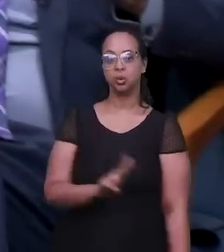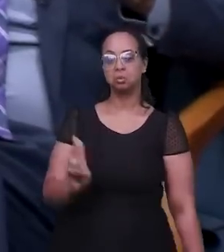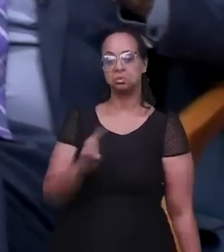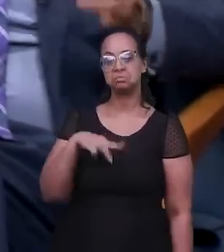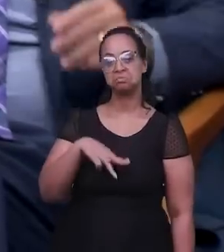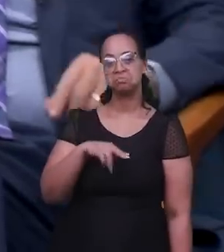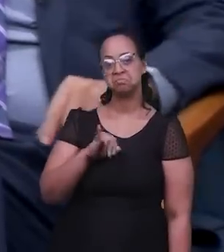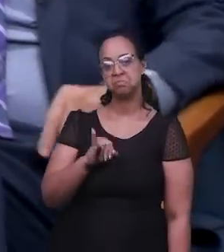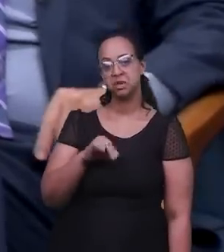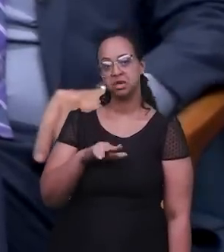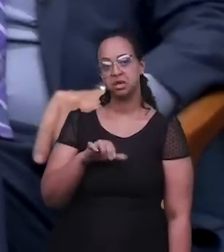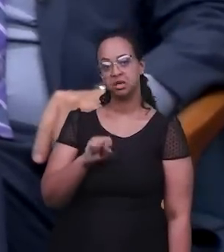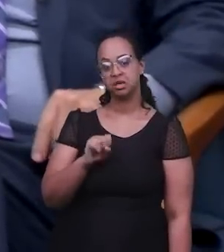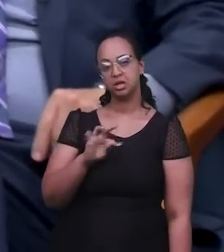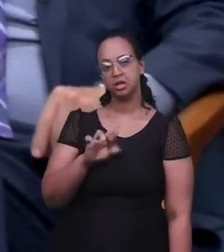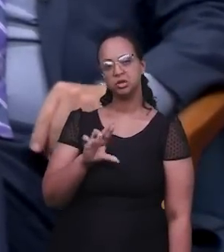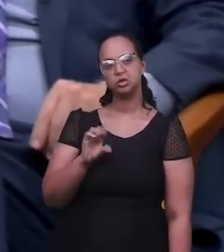ministério, ministro,